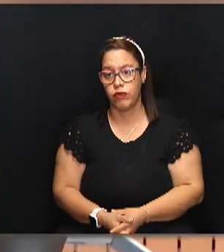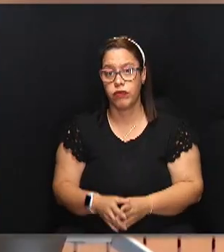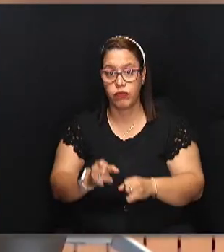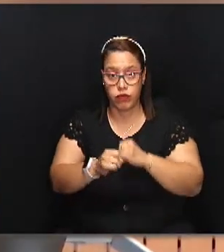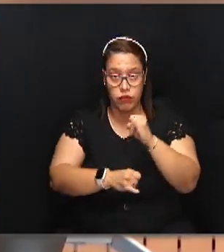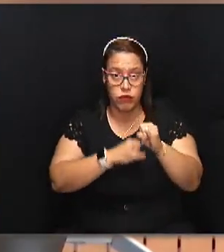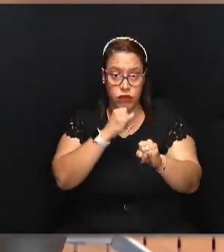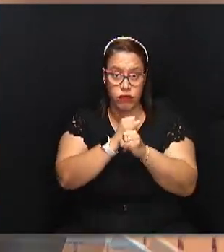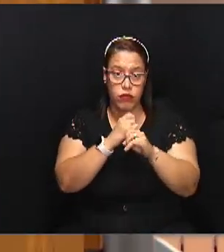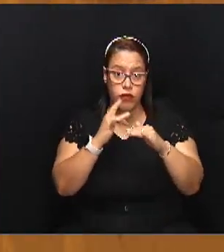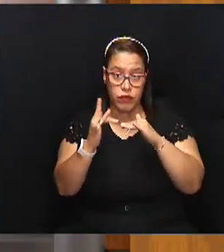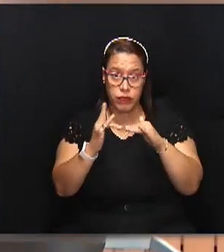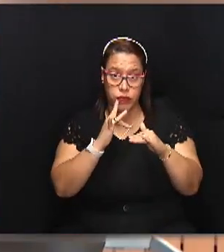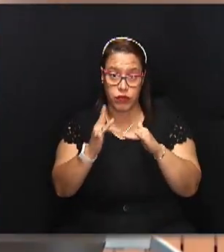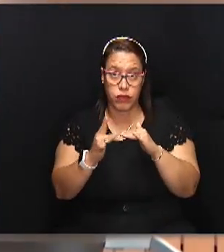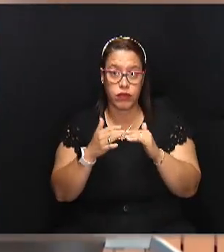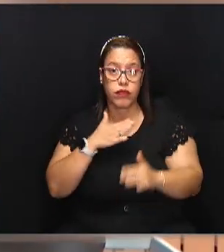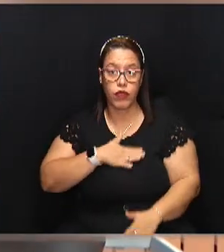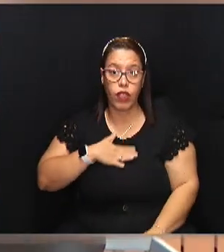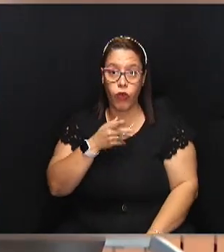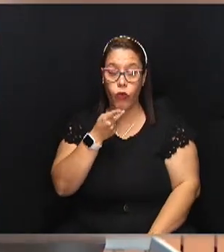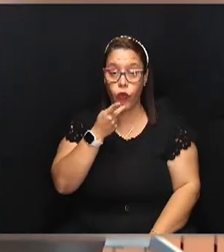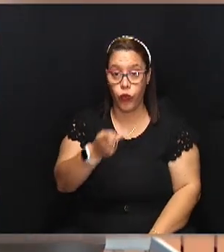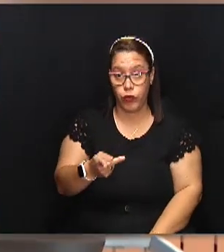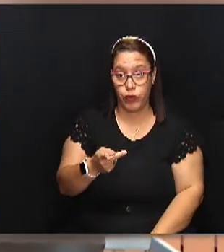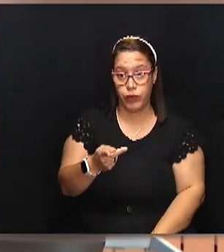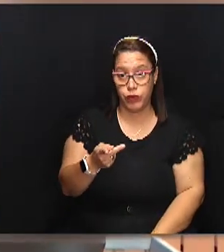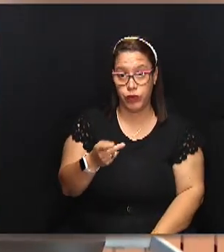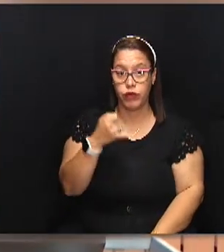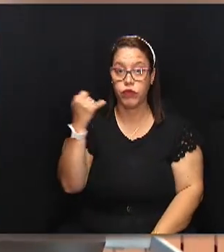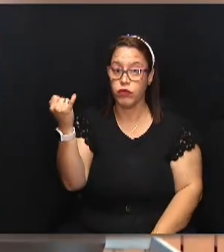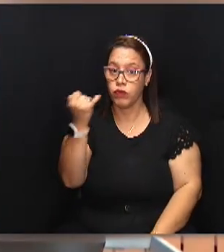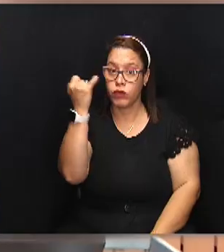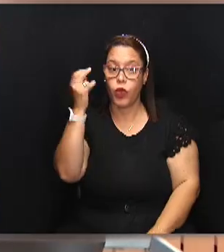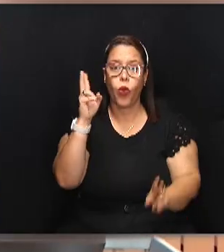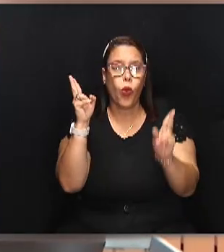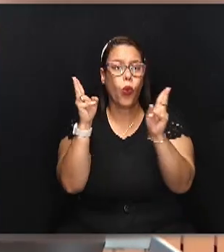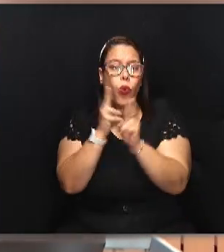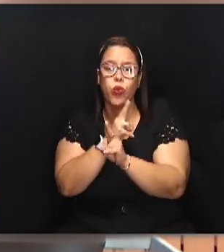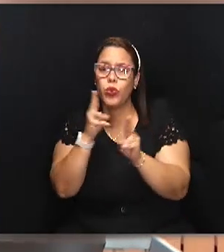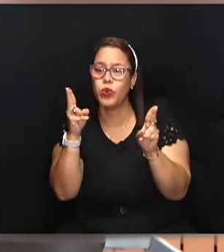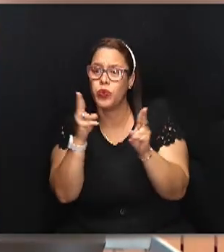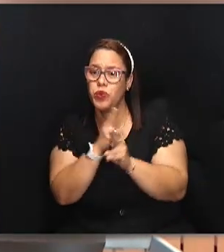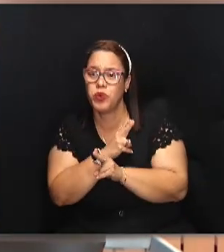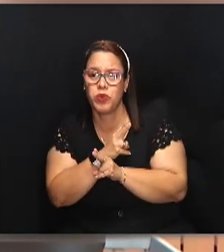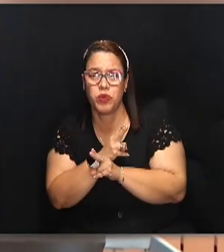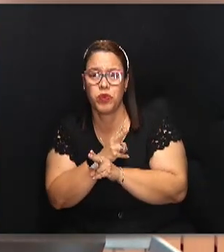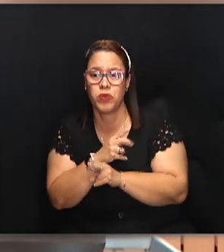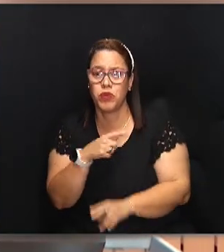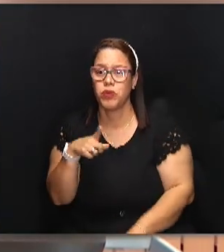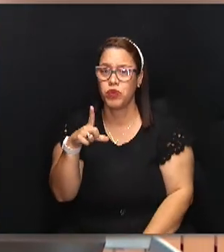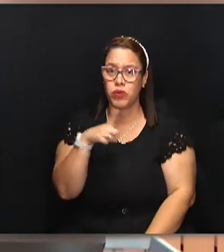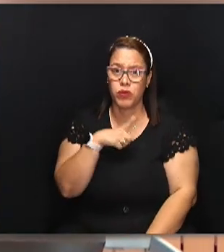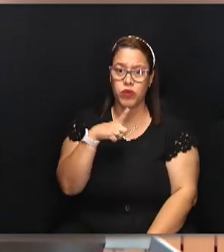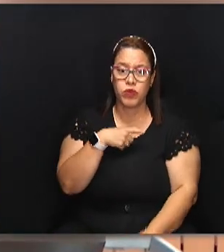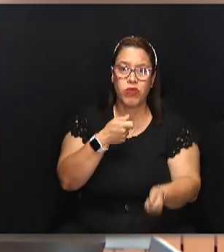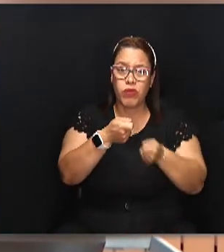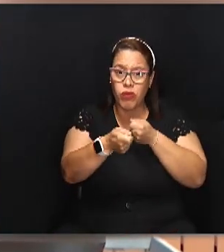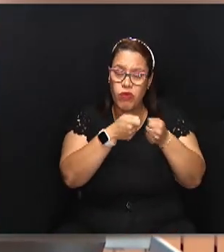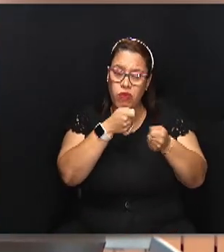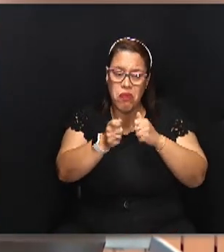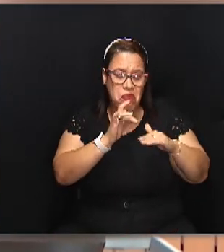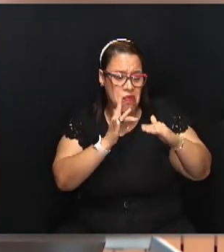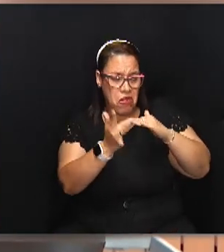internet e nas redes sociais. Gostaria de falar que é muito importante e urgente a gente ter a regulamentação das